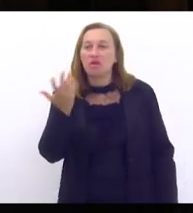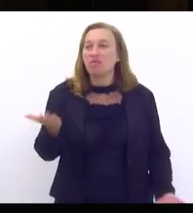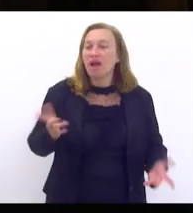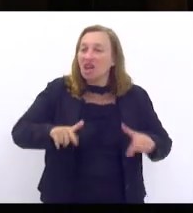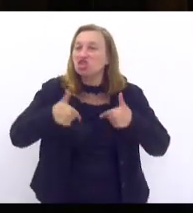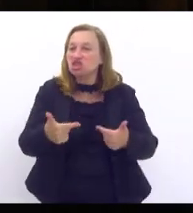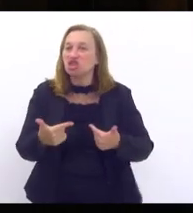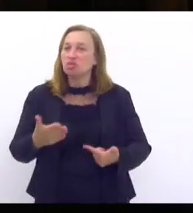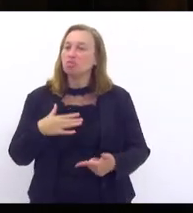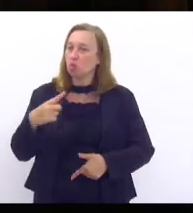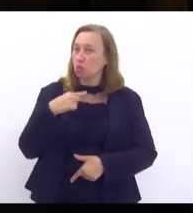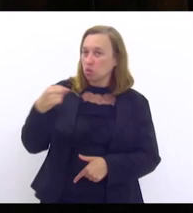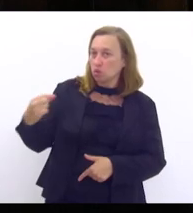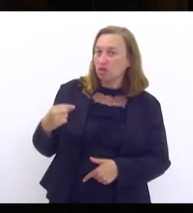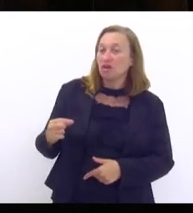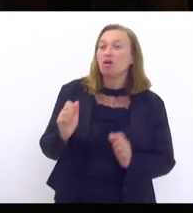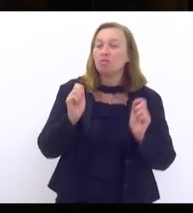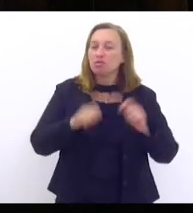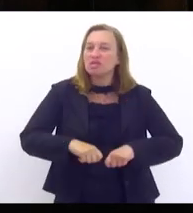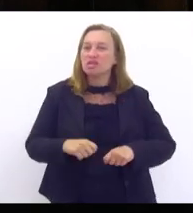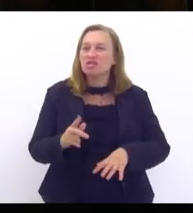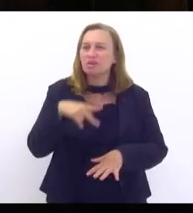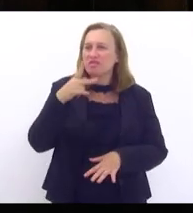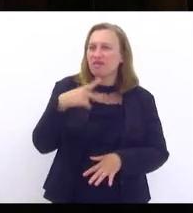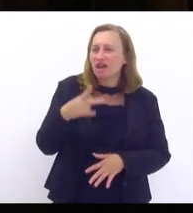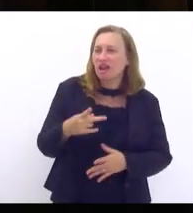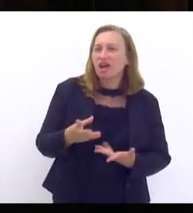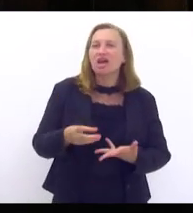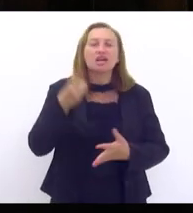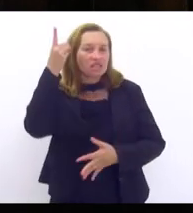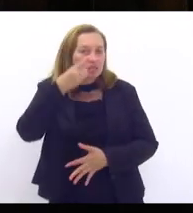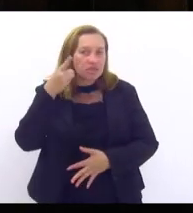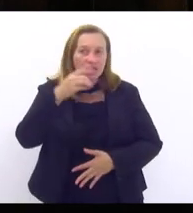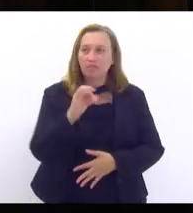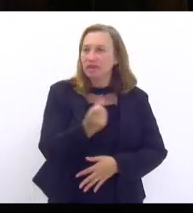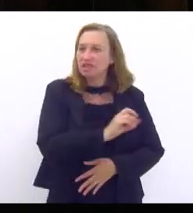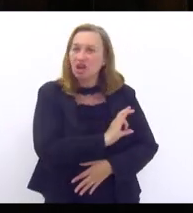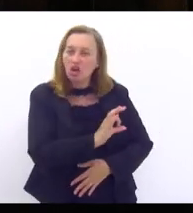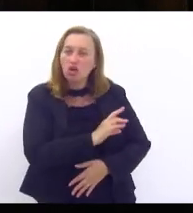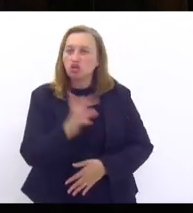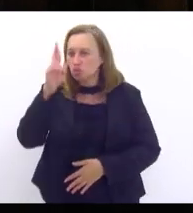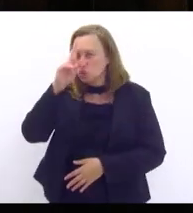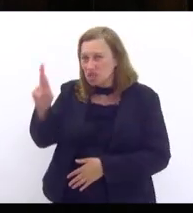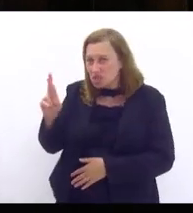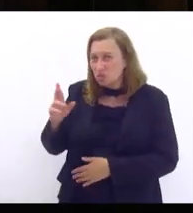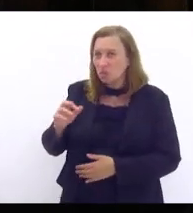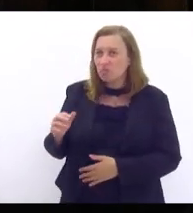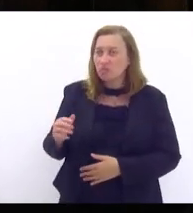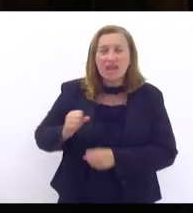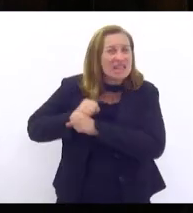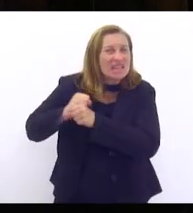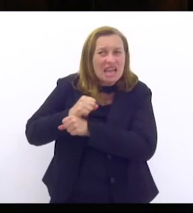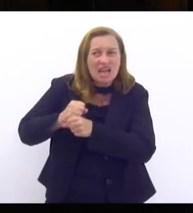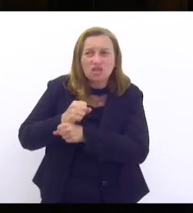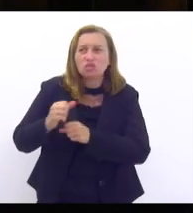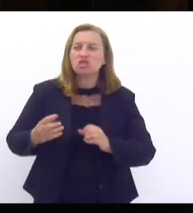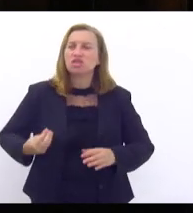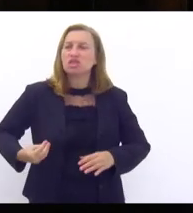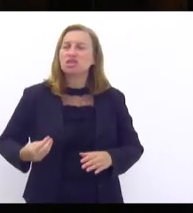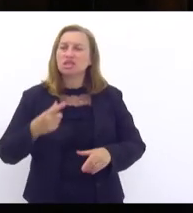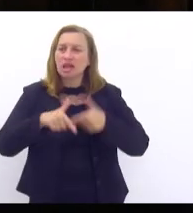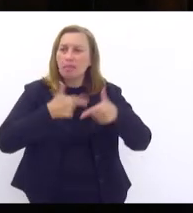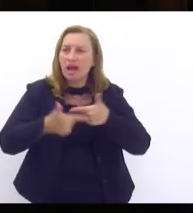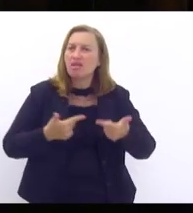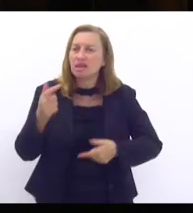e fazer o possível, junto com a excelentíssima deputada Marta Rocha, com você, com o senhor, que tem anos de casa aqui. A